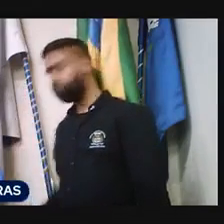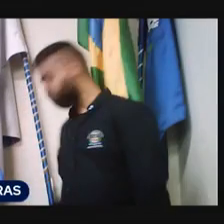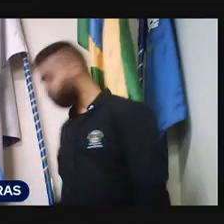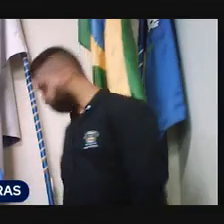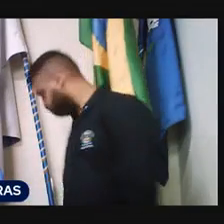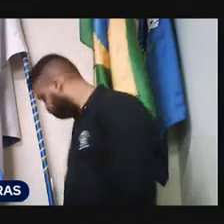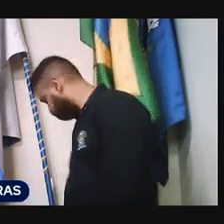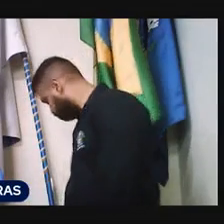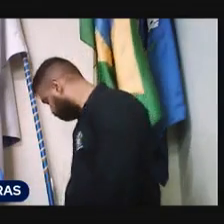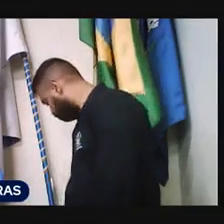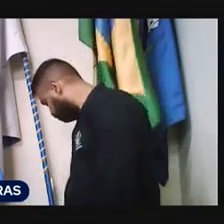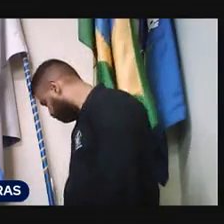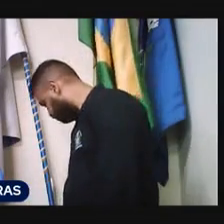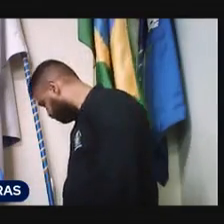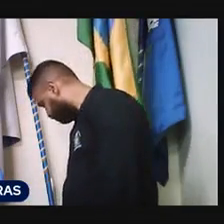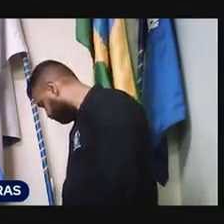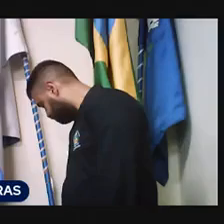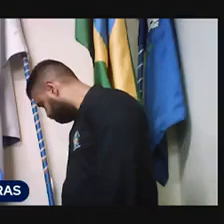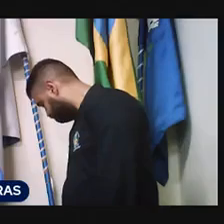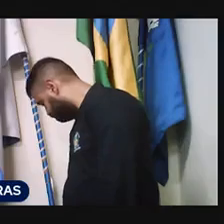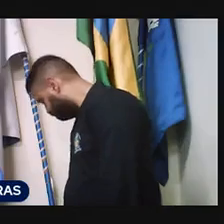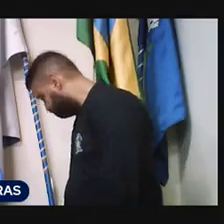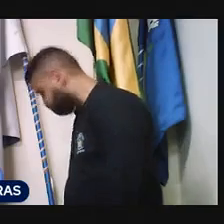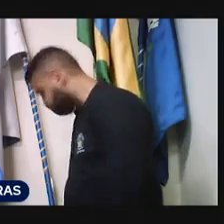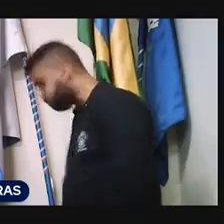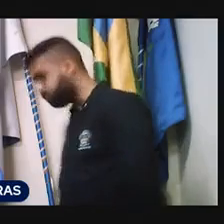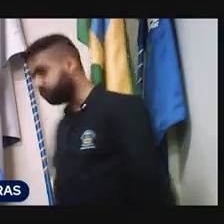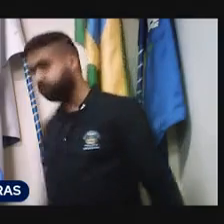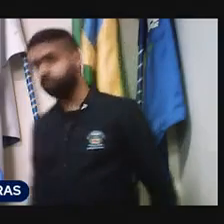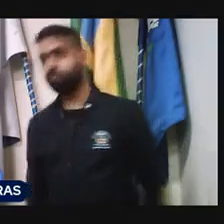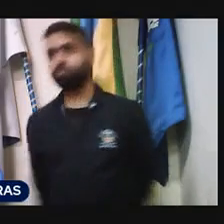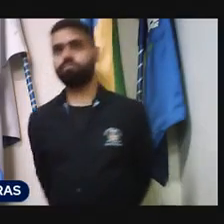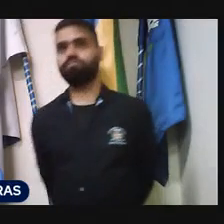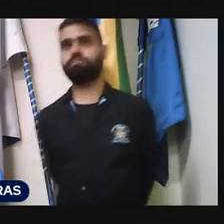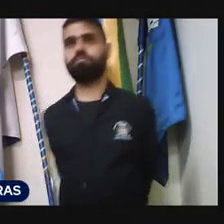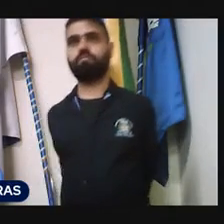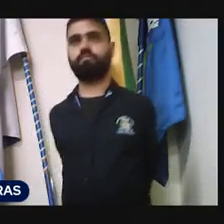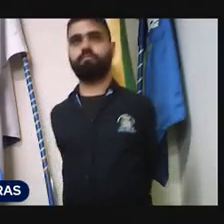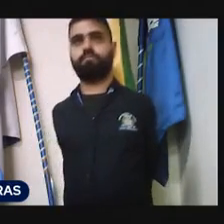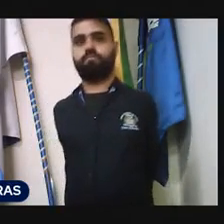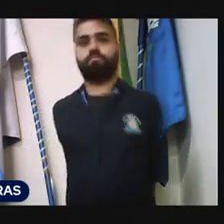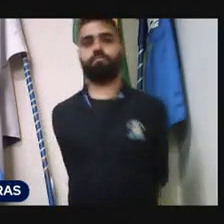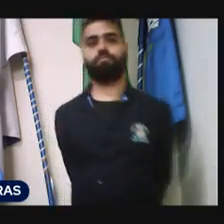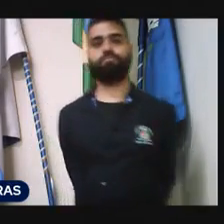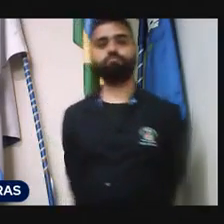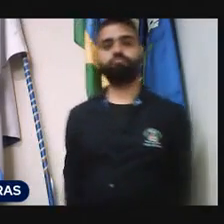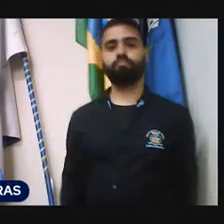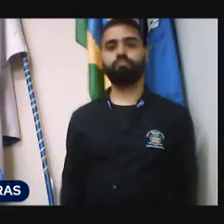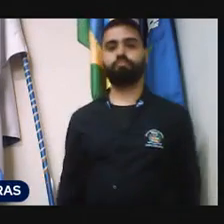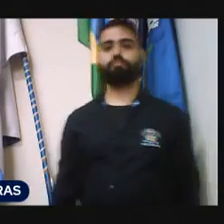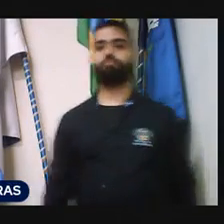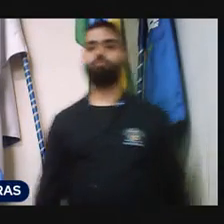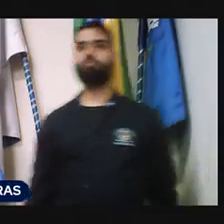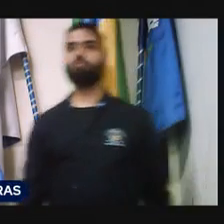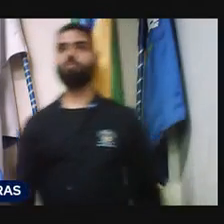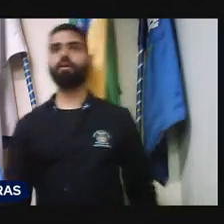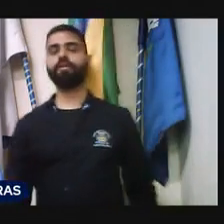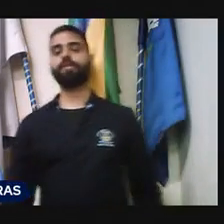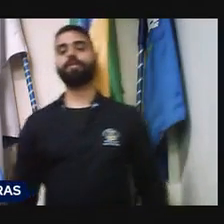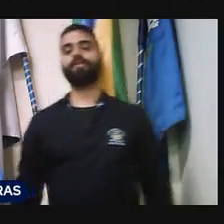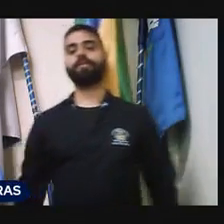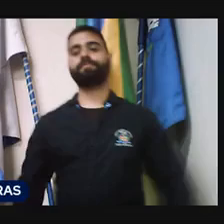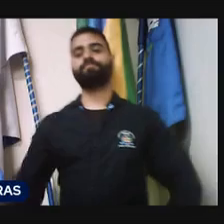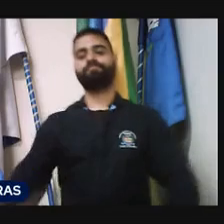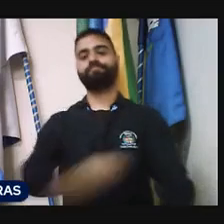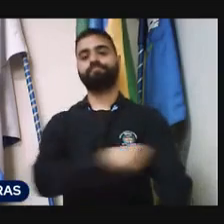assistências nossos internautas seu presidente é é segunda-feira dia 16